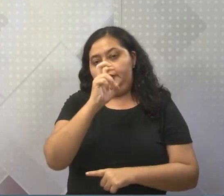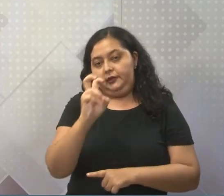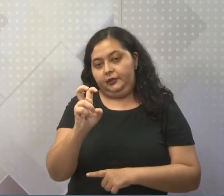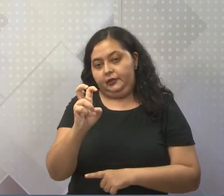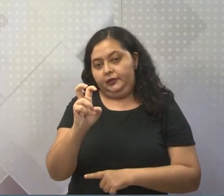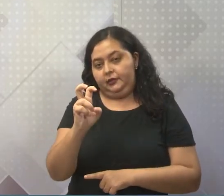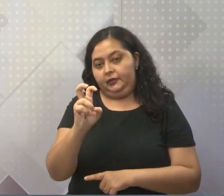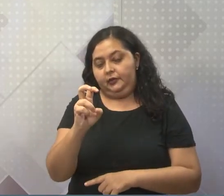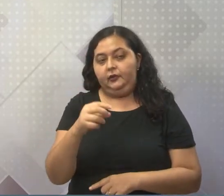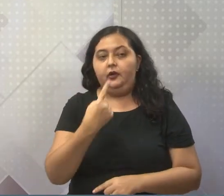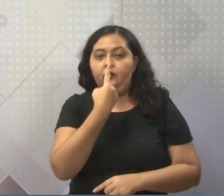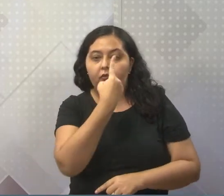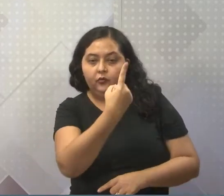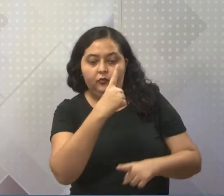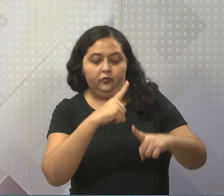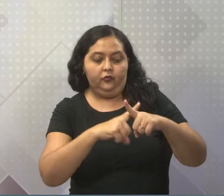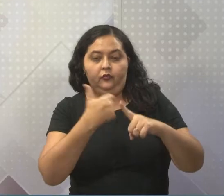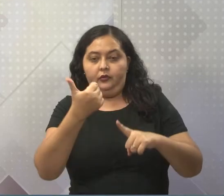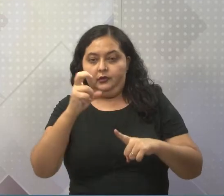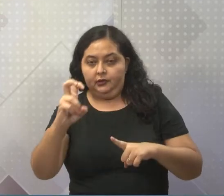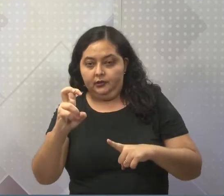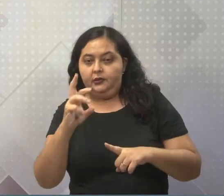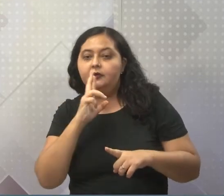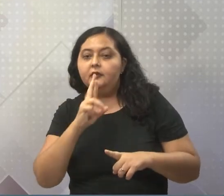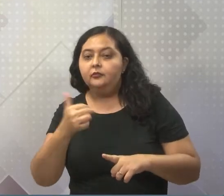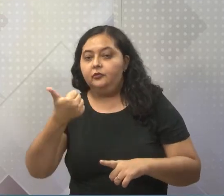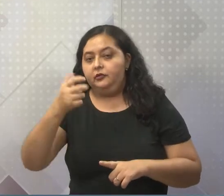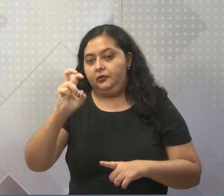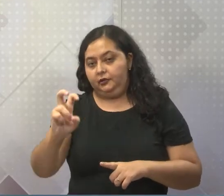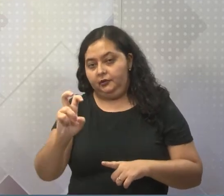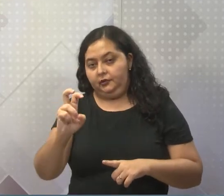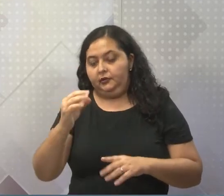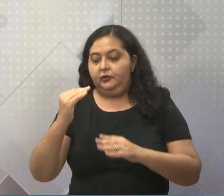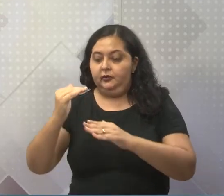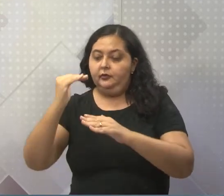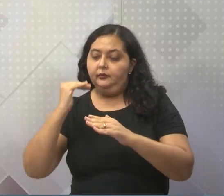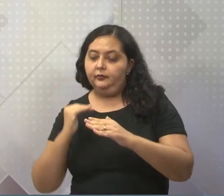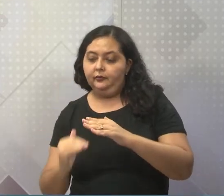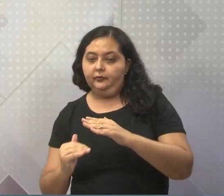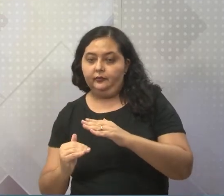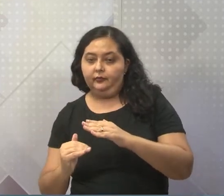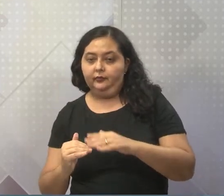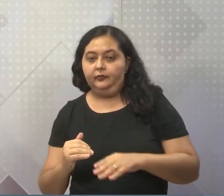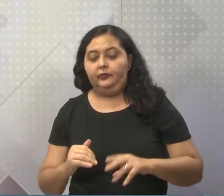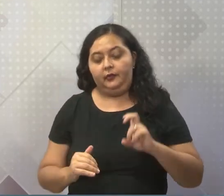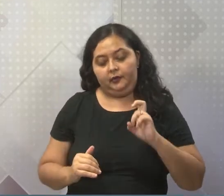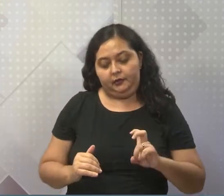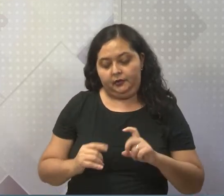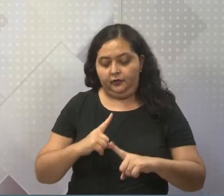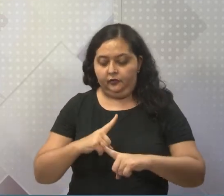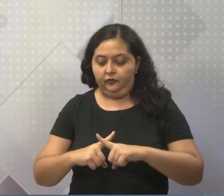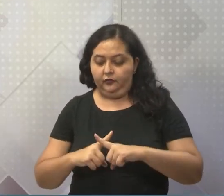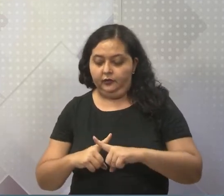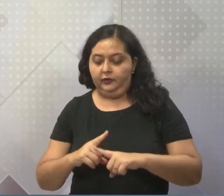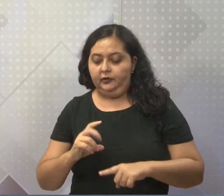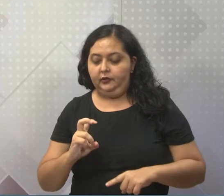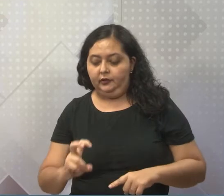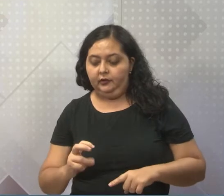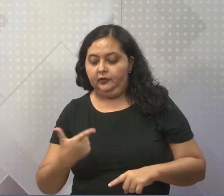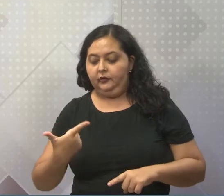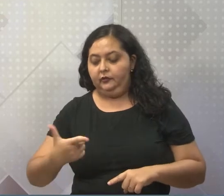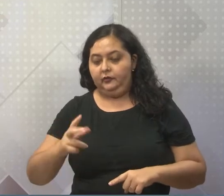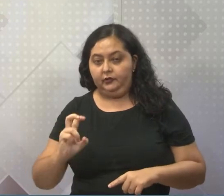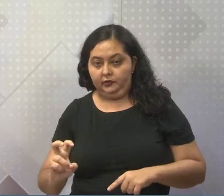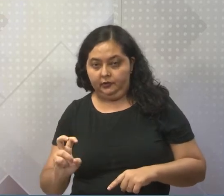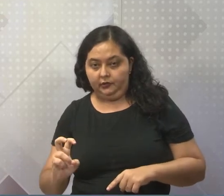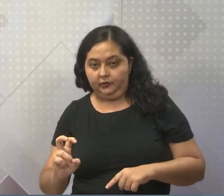porque 1 vezes 15 é 15. E embaixo eu terei a fração 5 vezes 5,